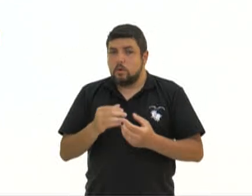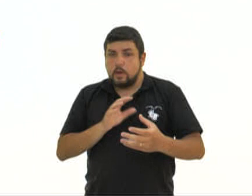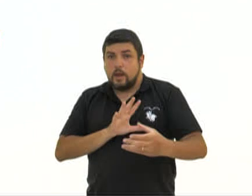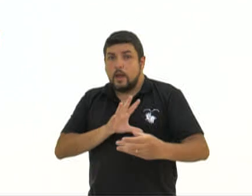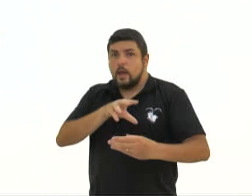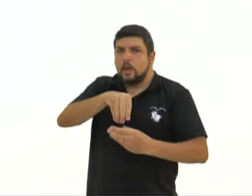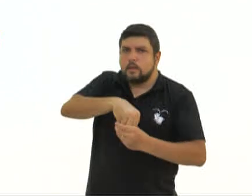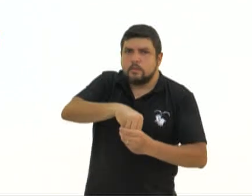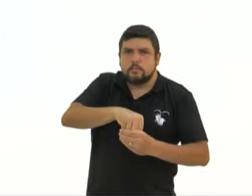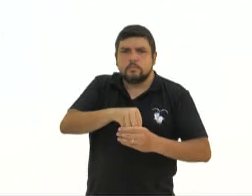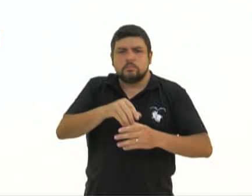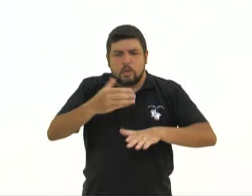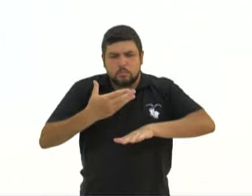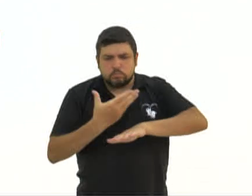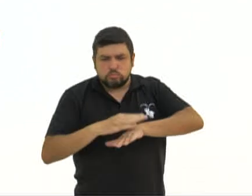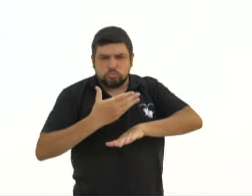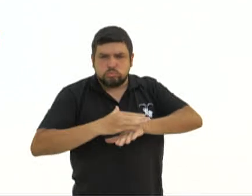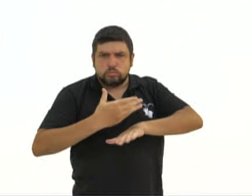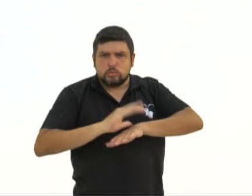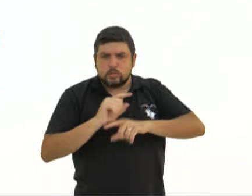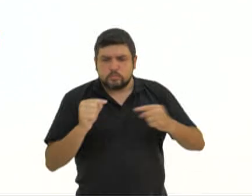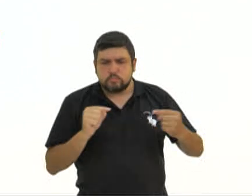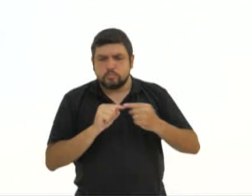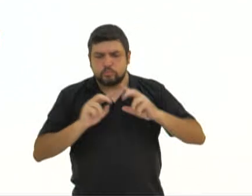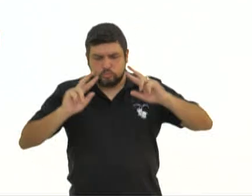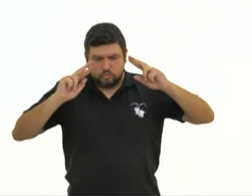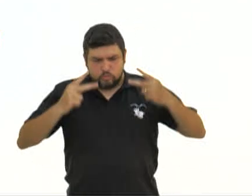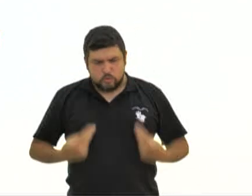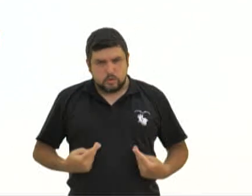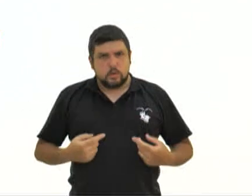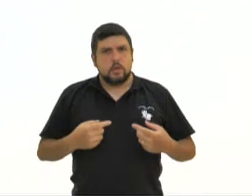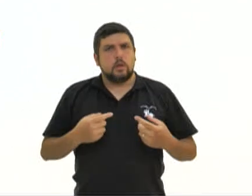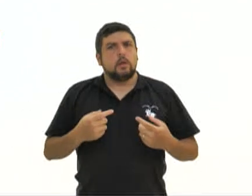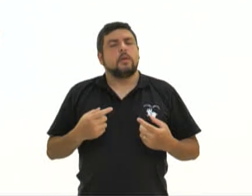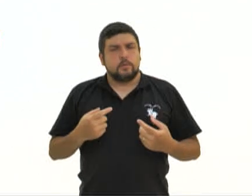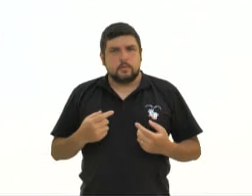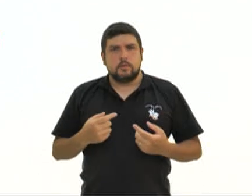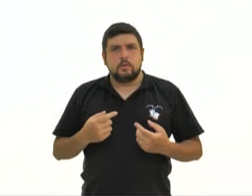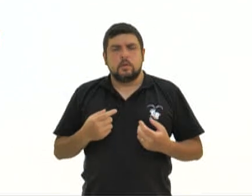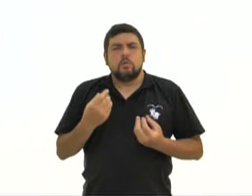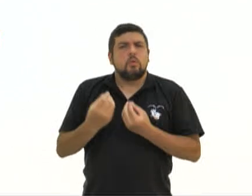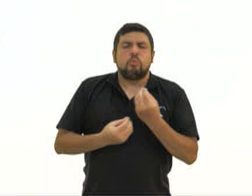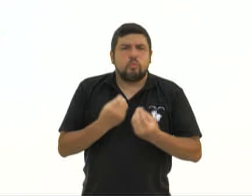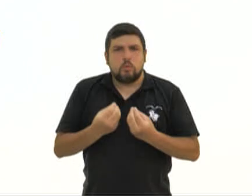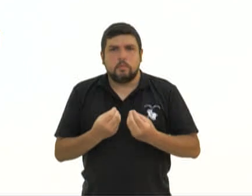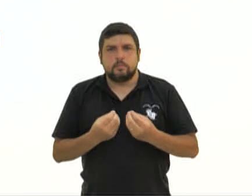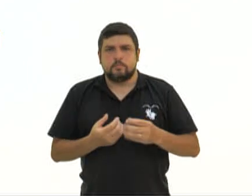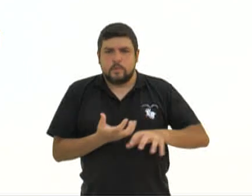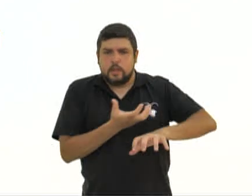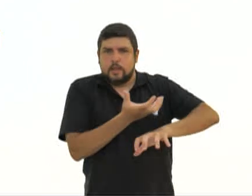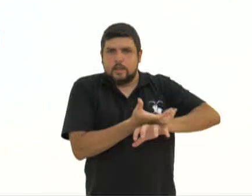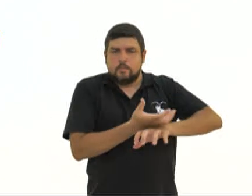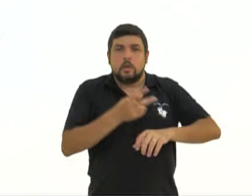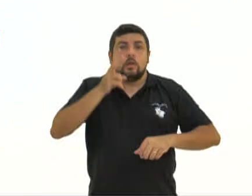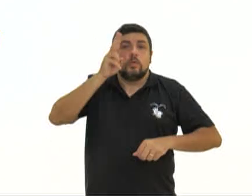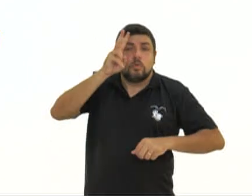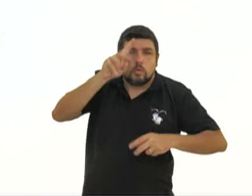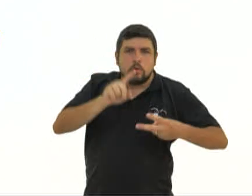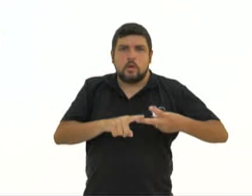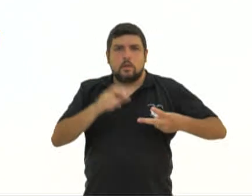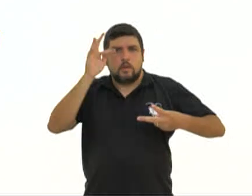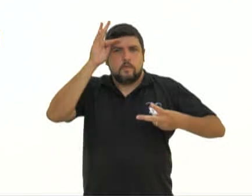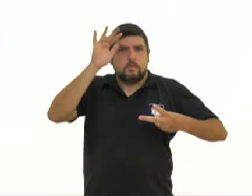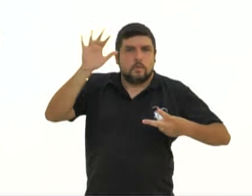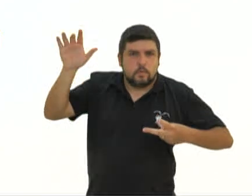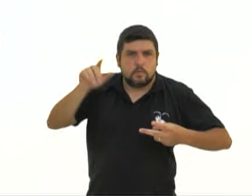suas ramificações como um elemento muito importante. Mas como assim? Então, as disciplinas de história, filosofia,